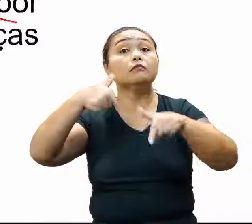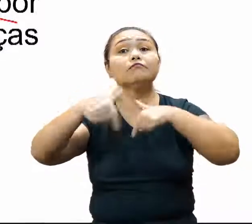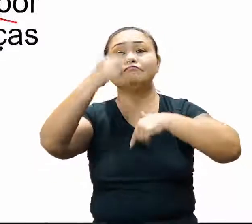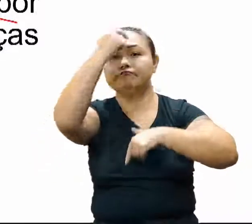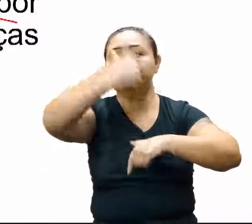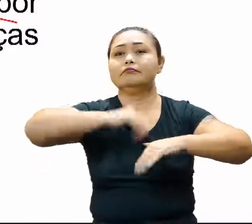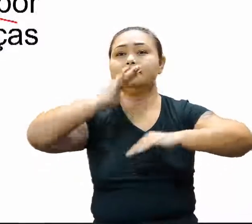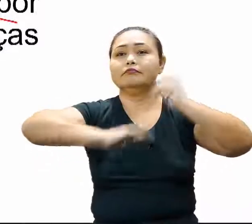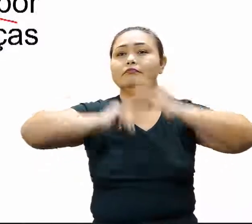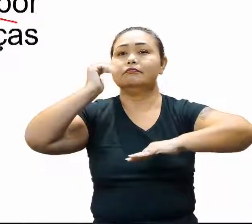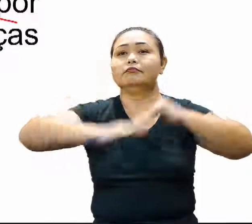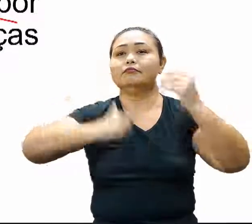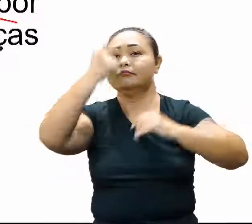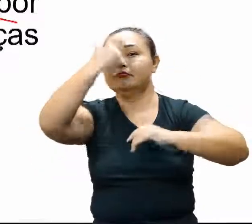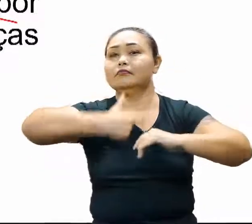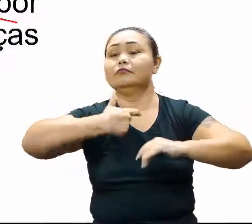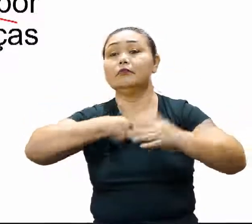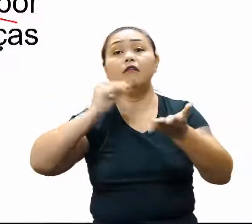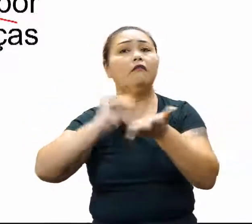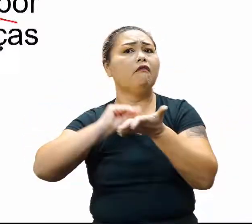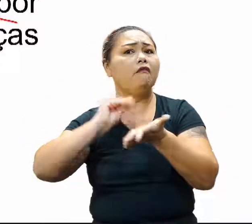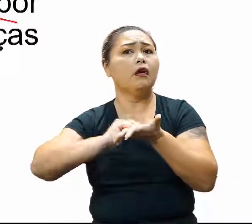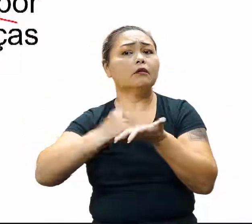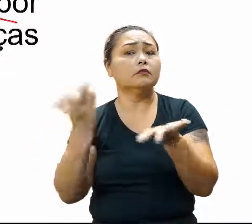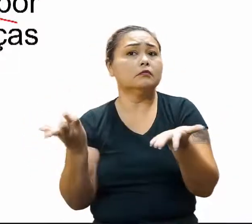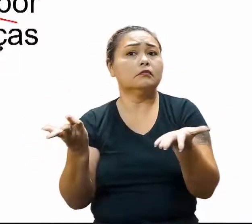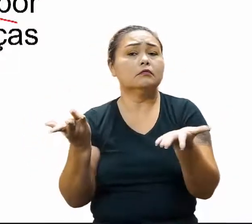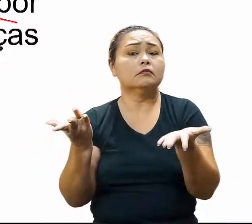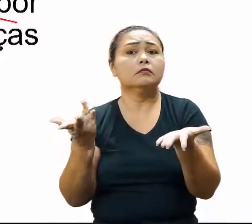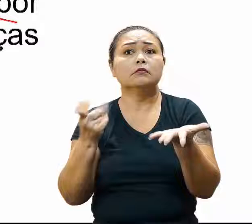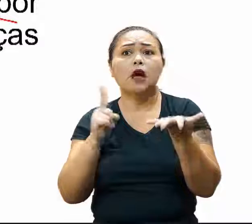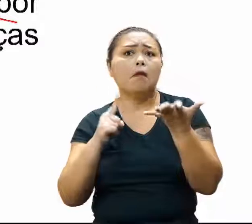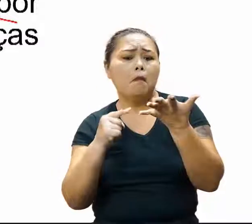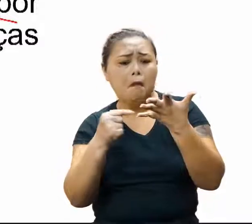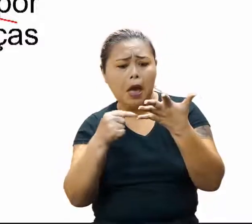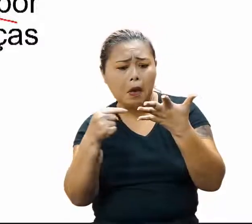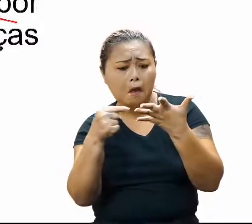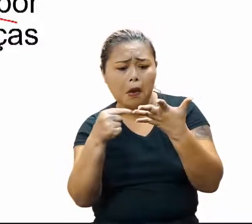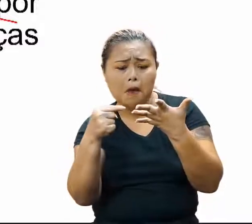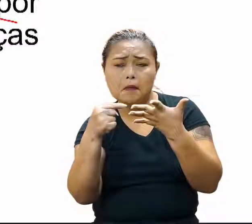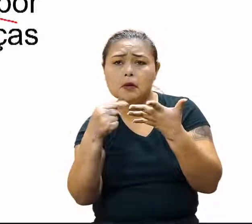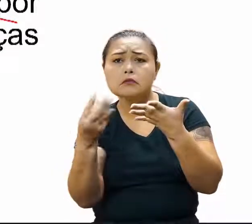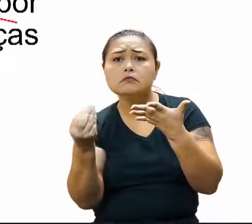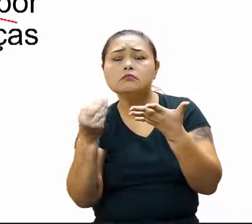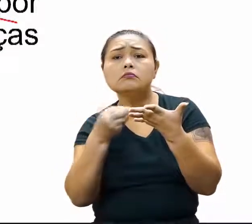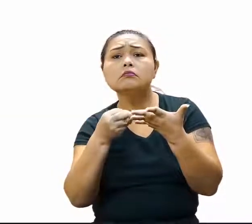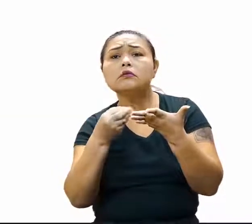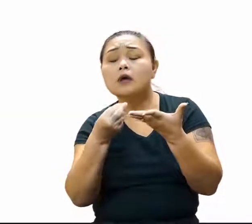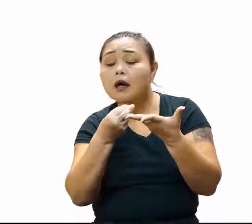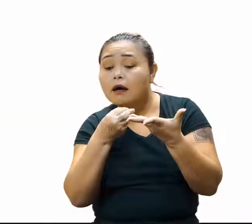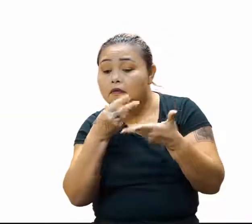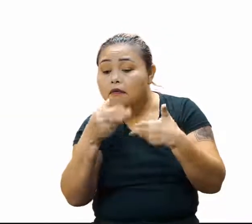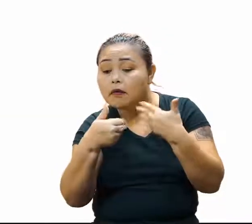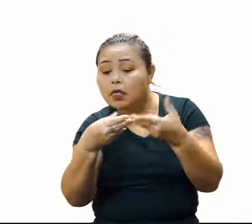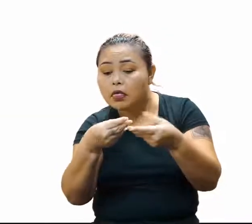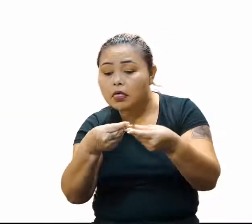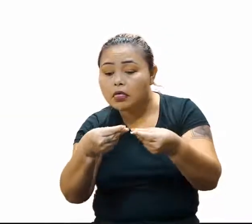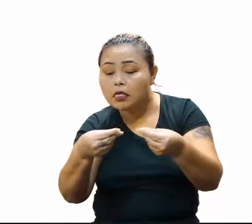vários elementos que estão compondo aí o desaparecimento do ouro. Tá